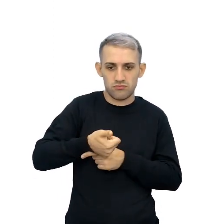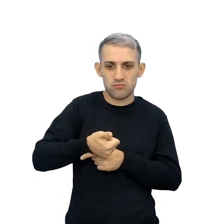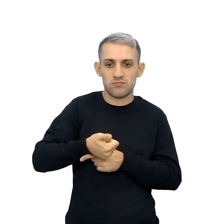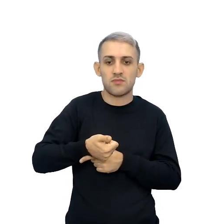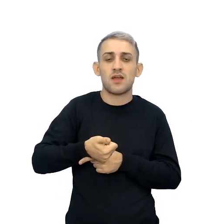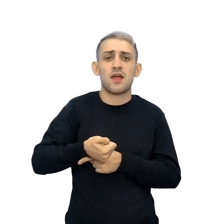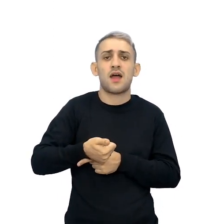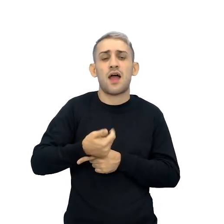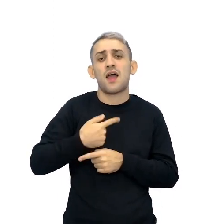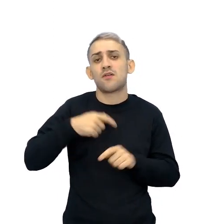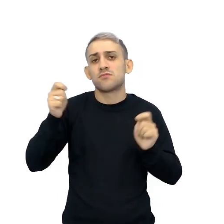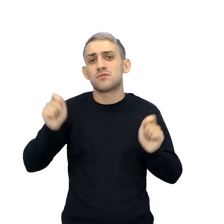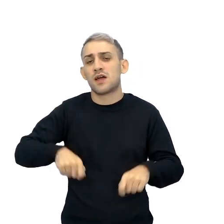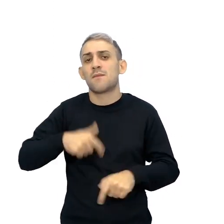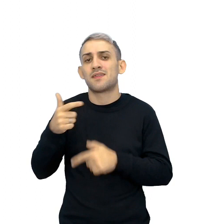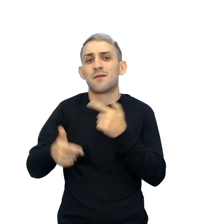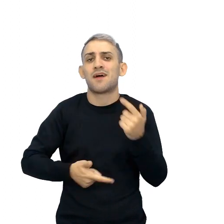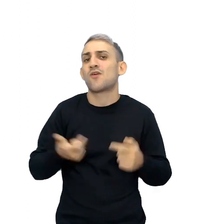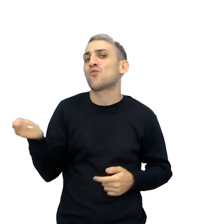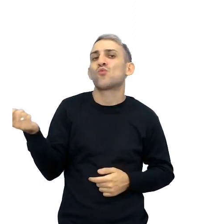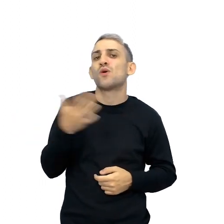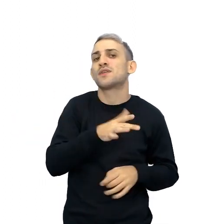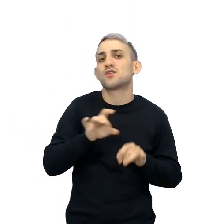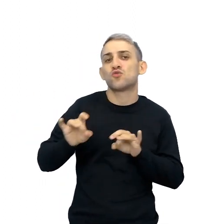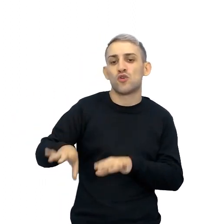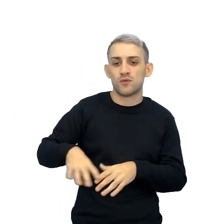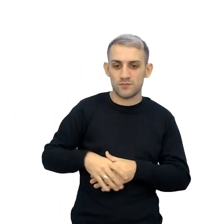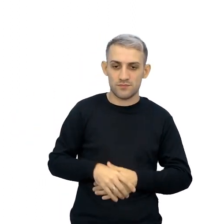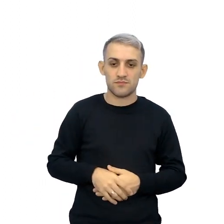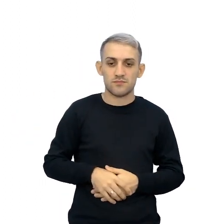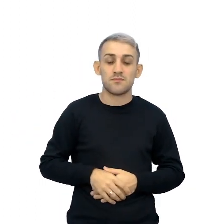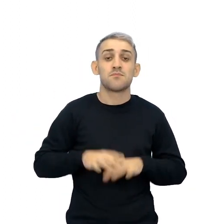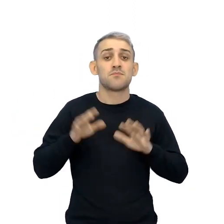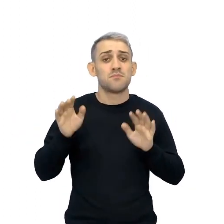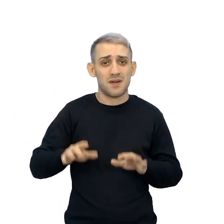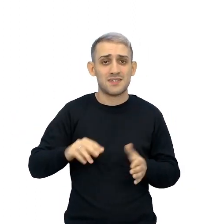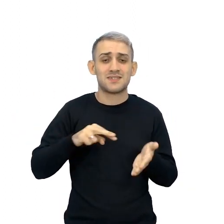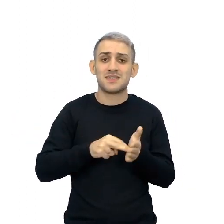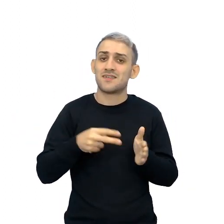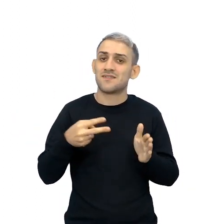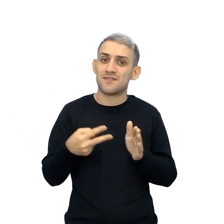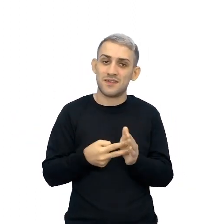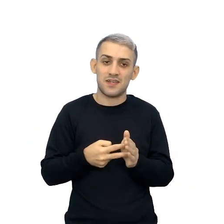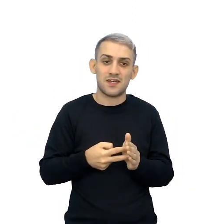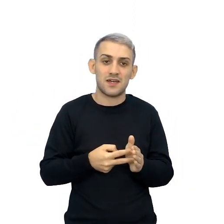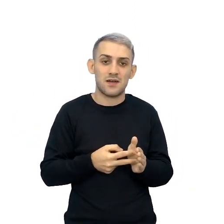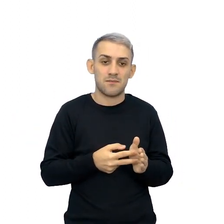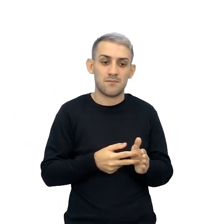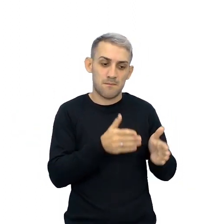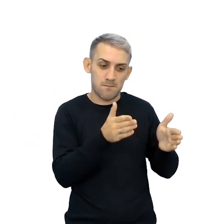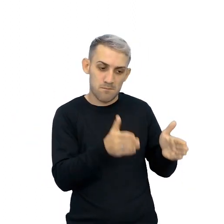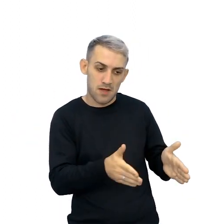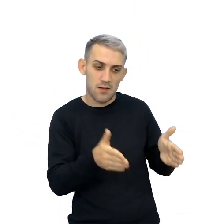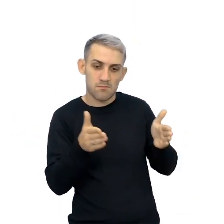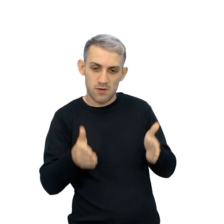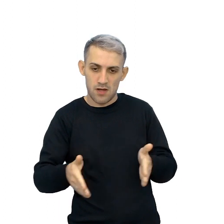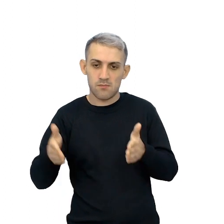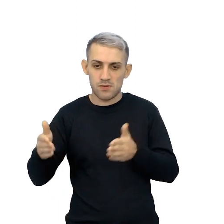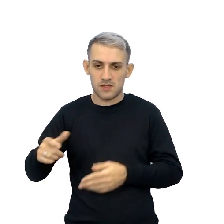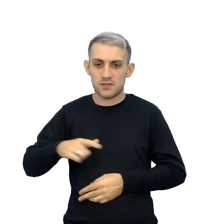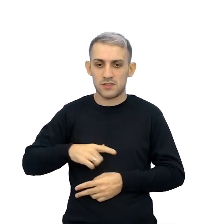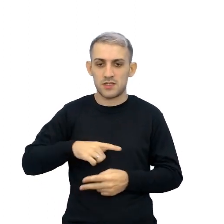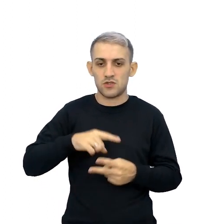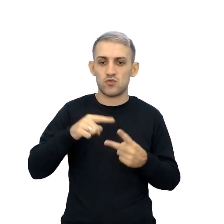eu posso trabalhar com quantas nós ficaremos, certo? Mas são processos que são de dupla entrada,